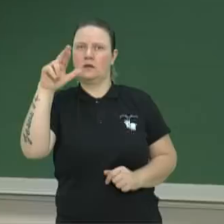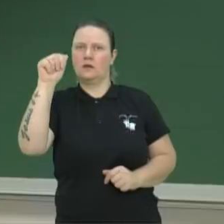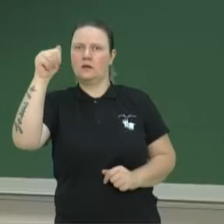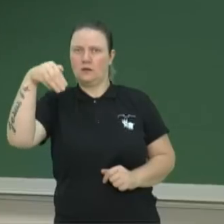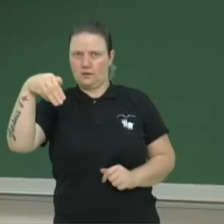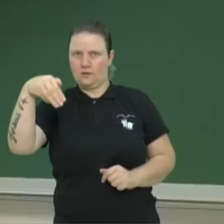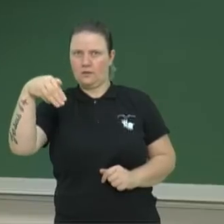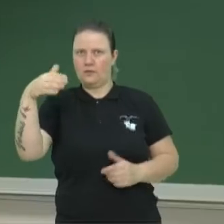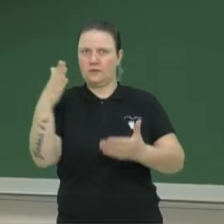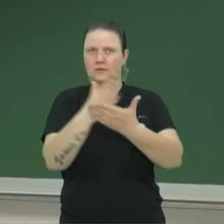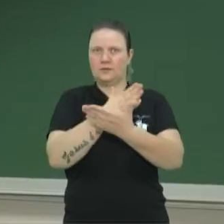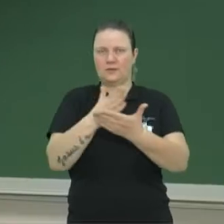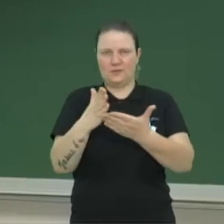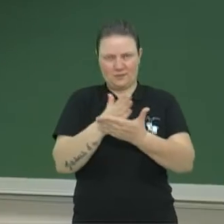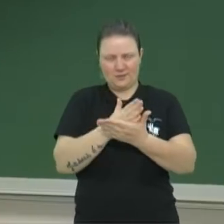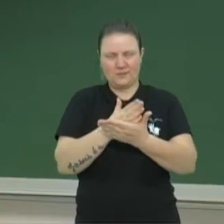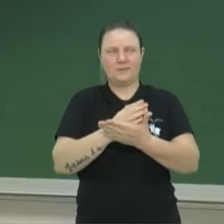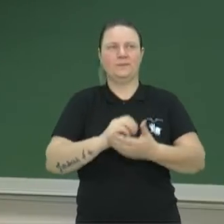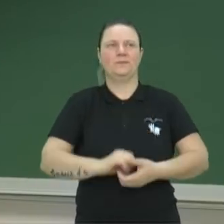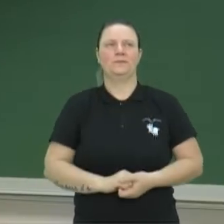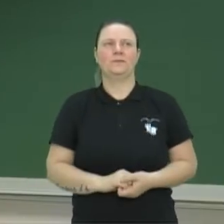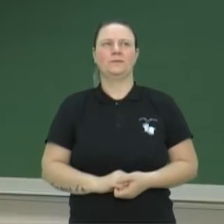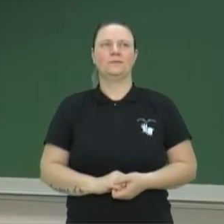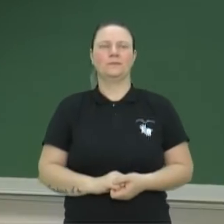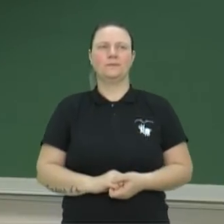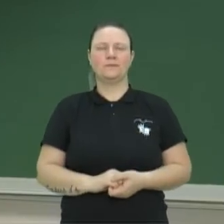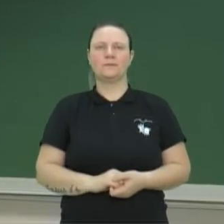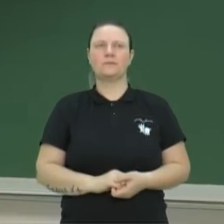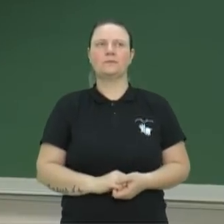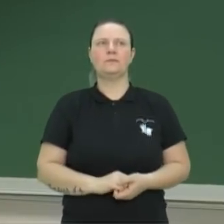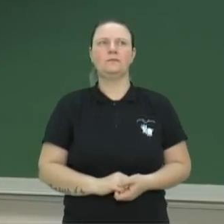E o A e o U também se separam. Beleza?